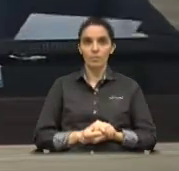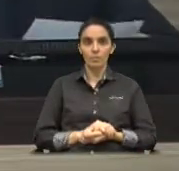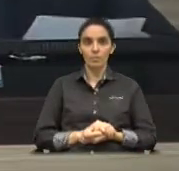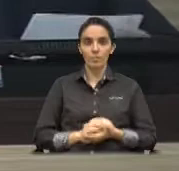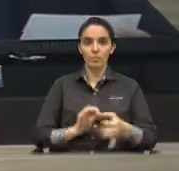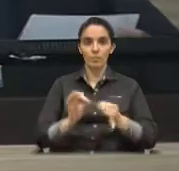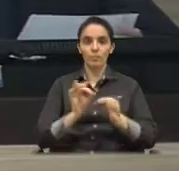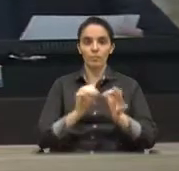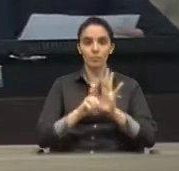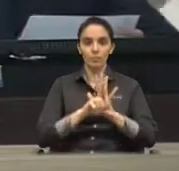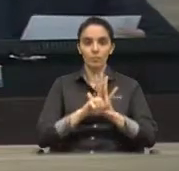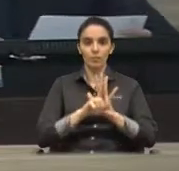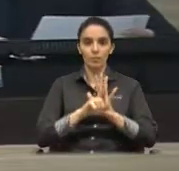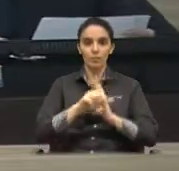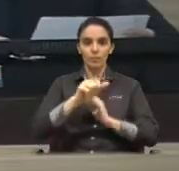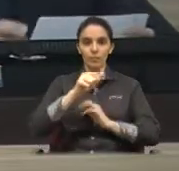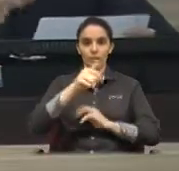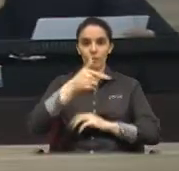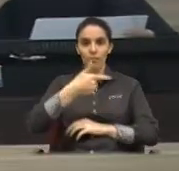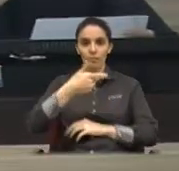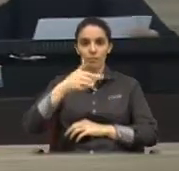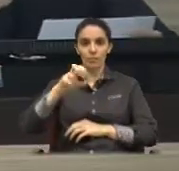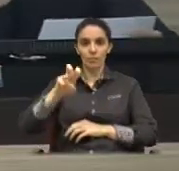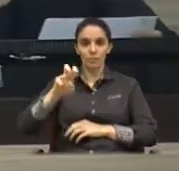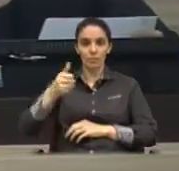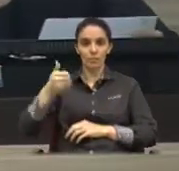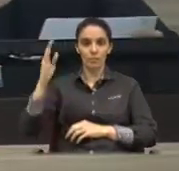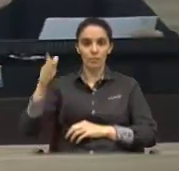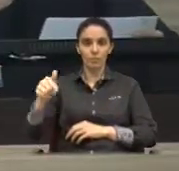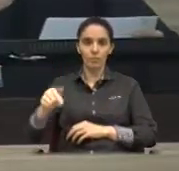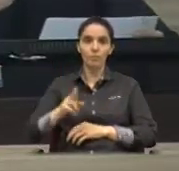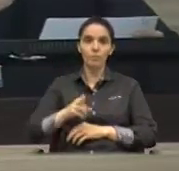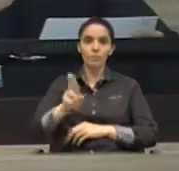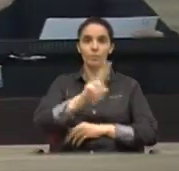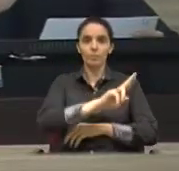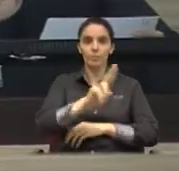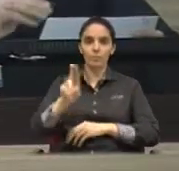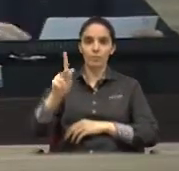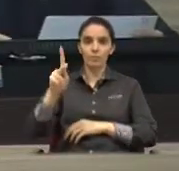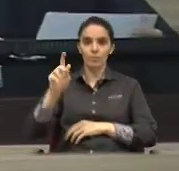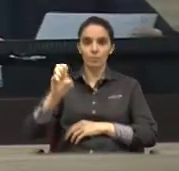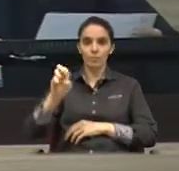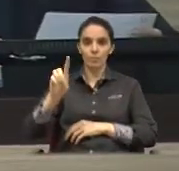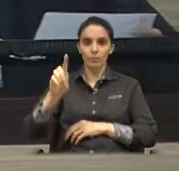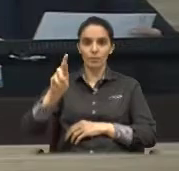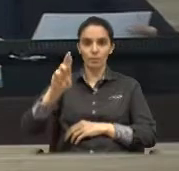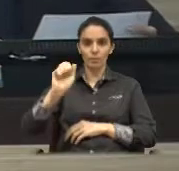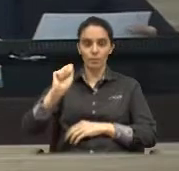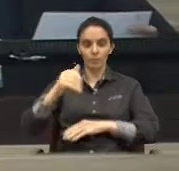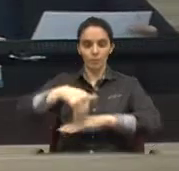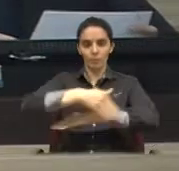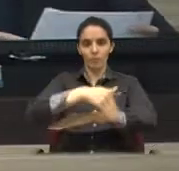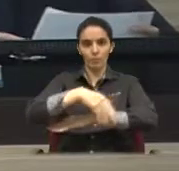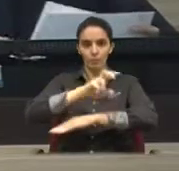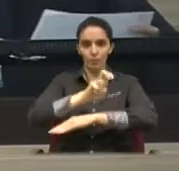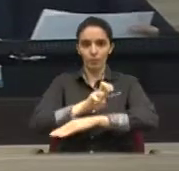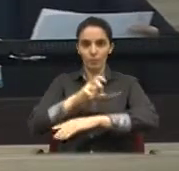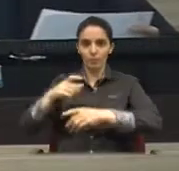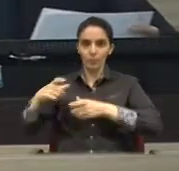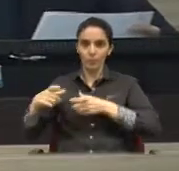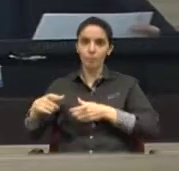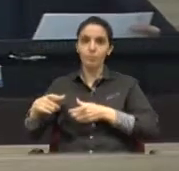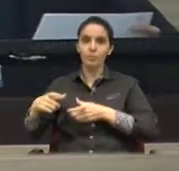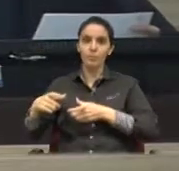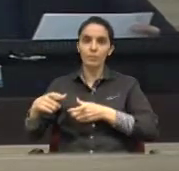Projeto de lei número 251/2017, que perpetua o nome do senhor Pedro Sabino Dias na rua projetada 5 do